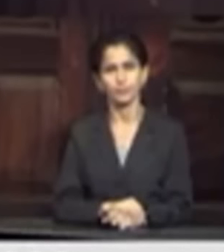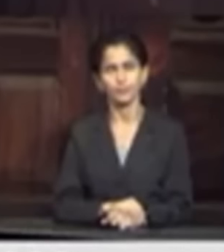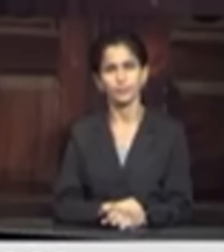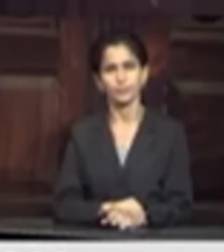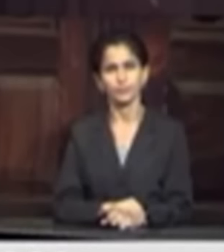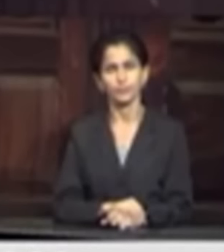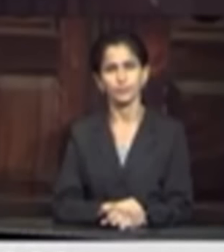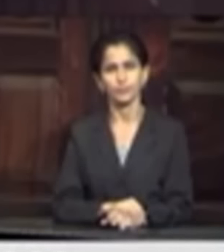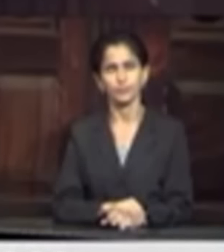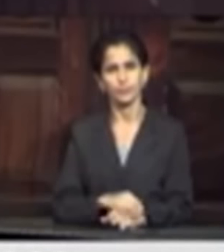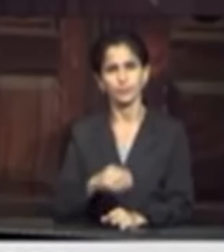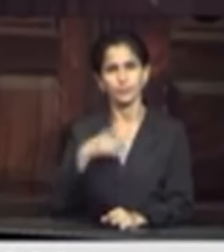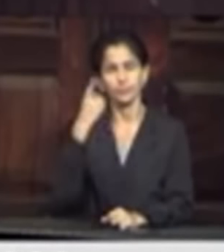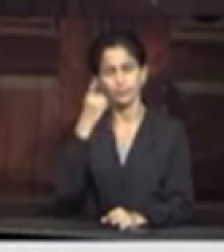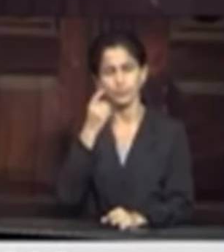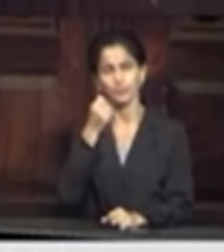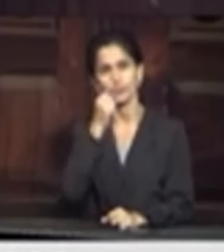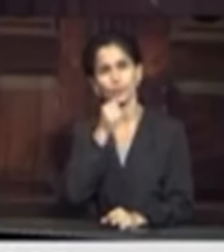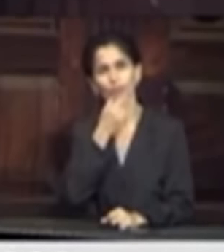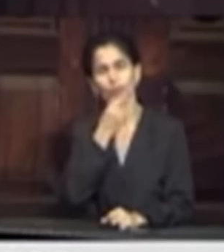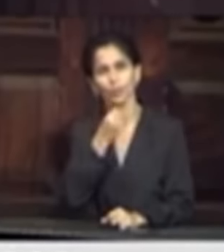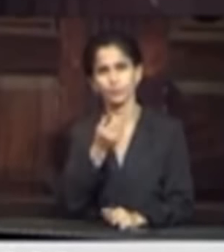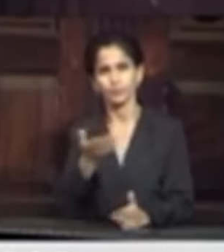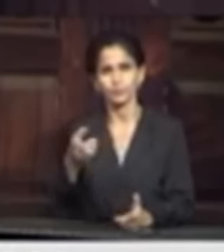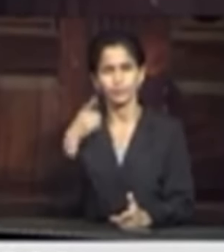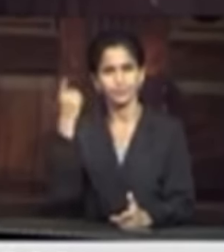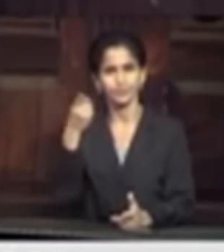Senhor presidente, senhoras e senhores deputados,